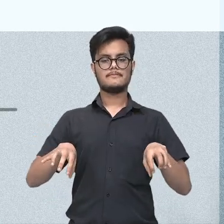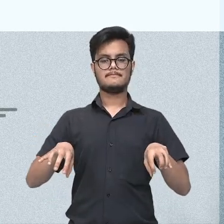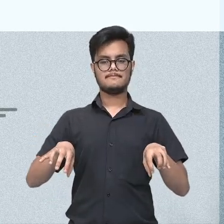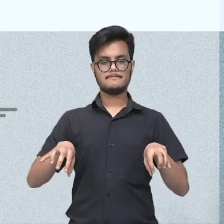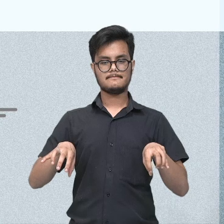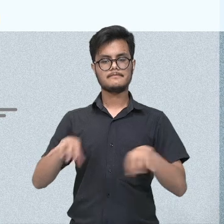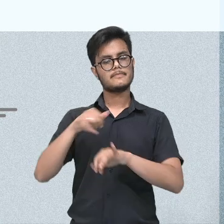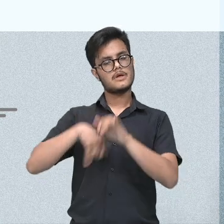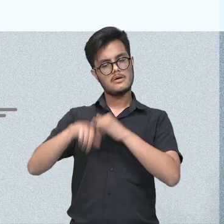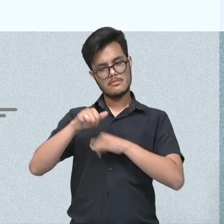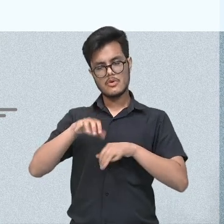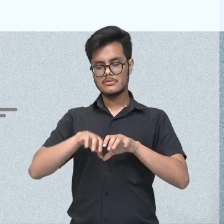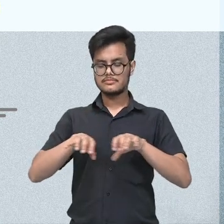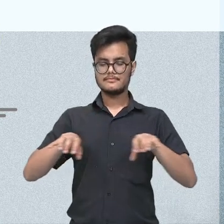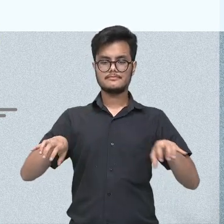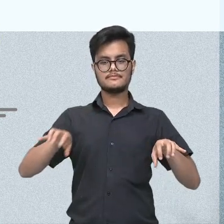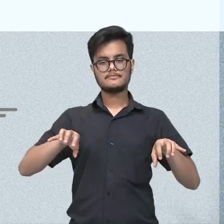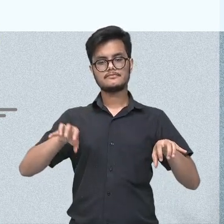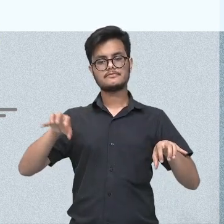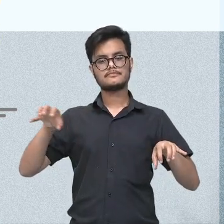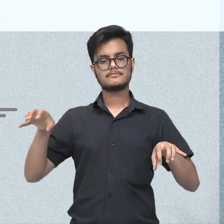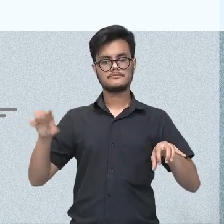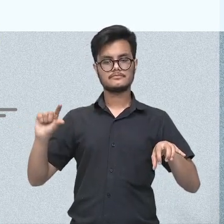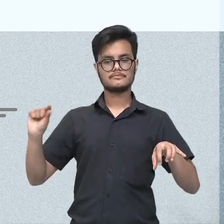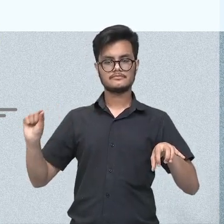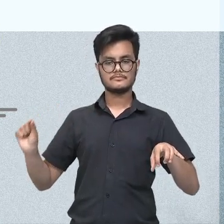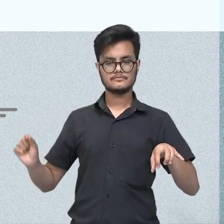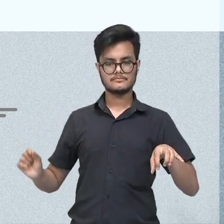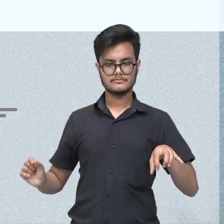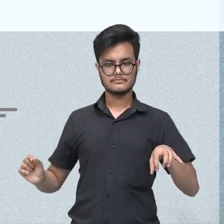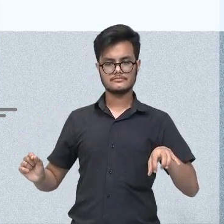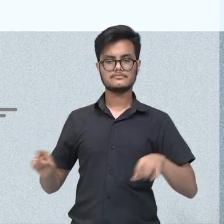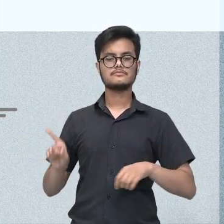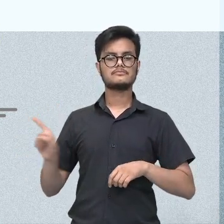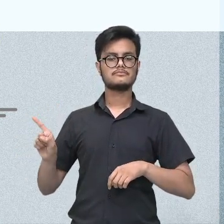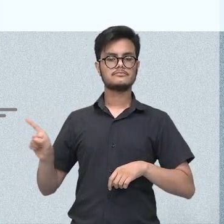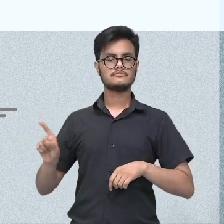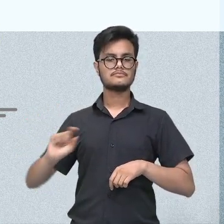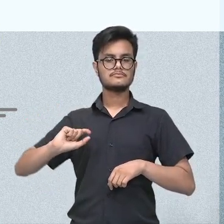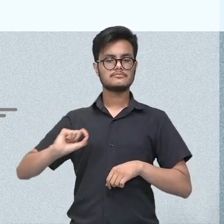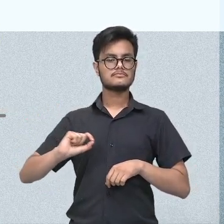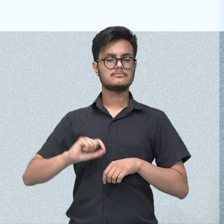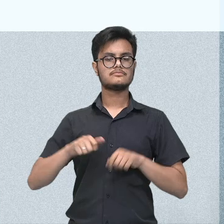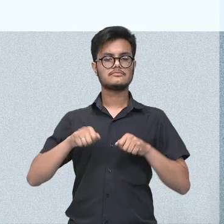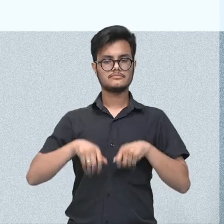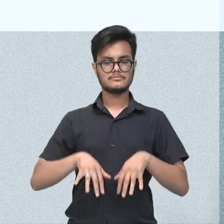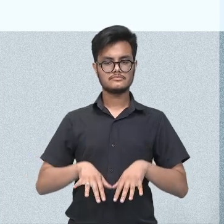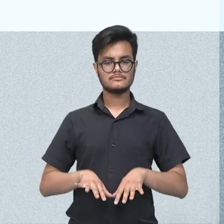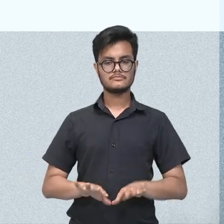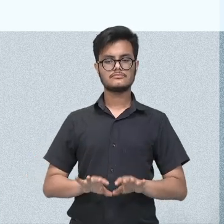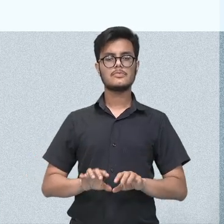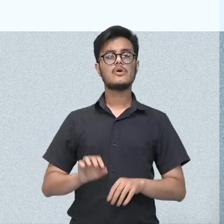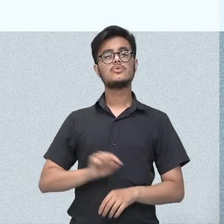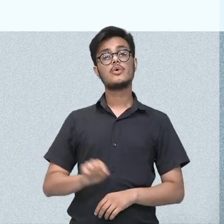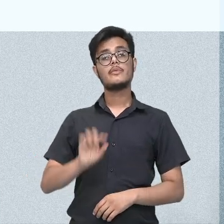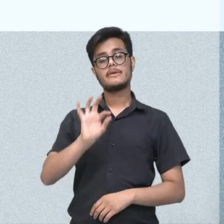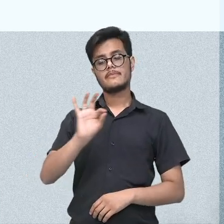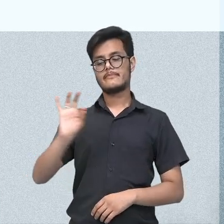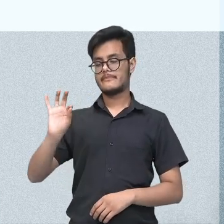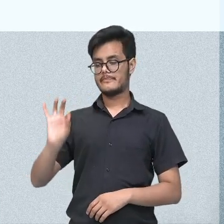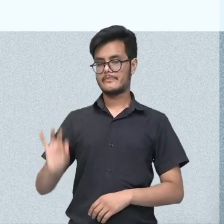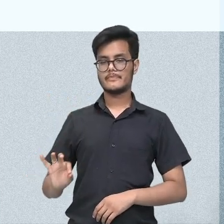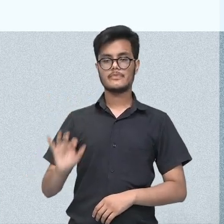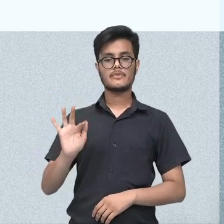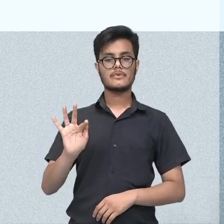depois eu vou aterrar e você percebe aí que os elétrons descerão pelo fio terra, repelidos